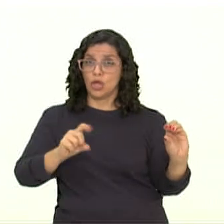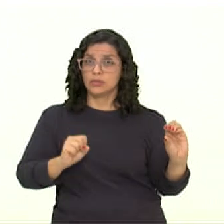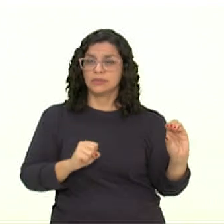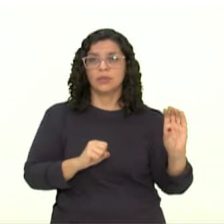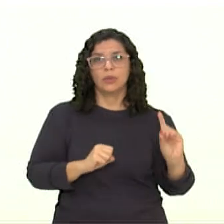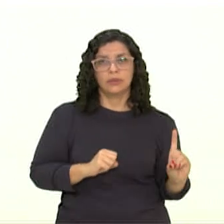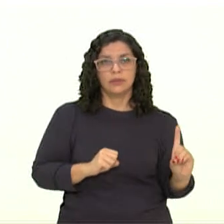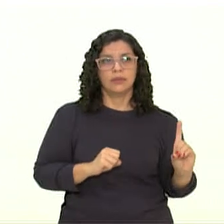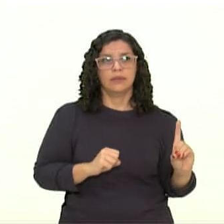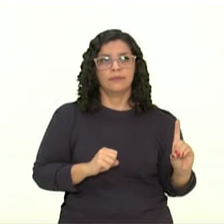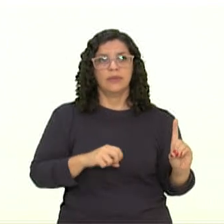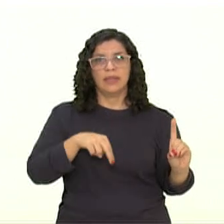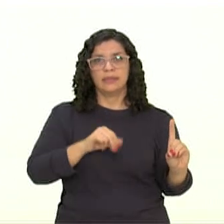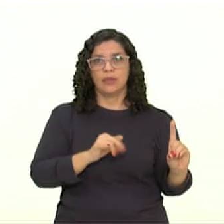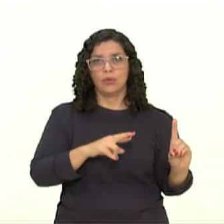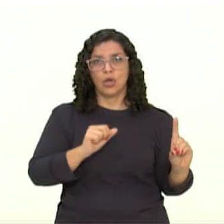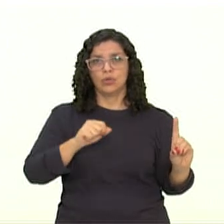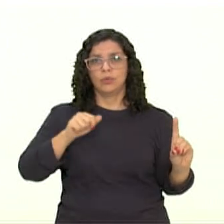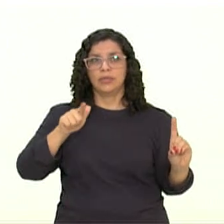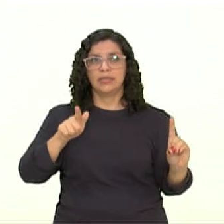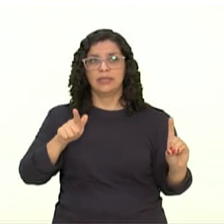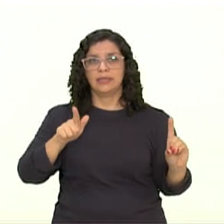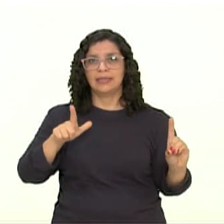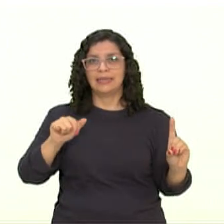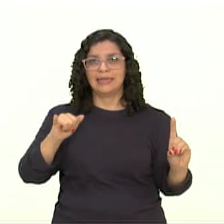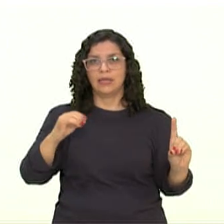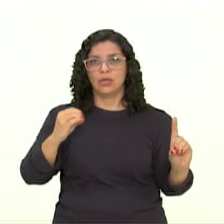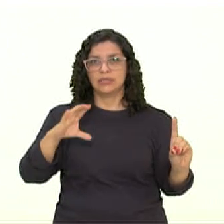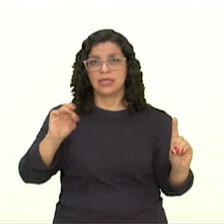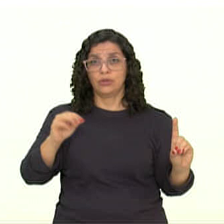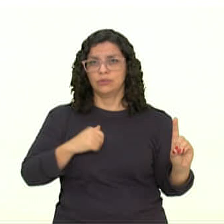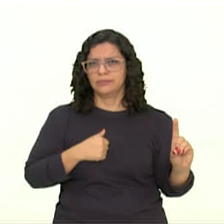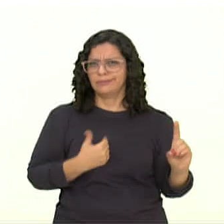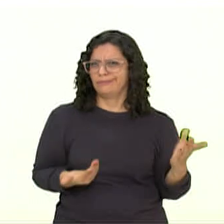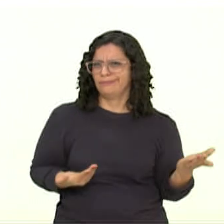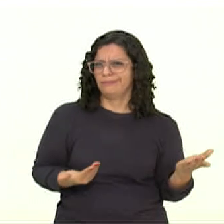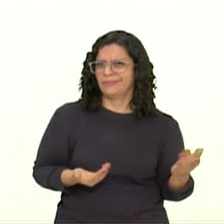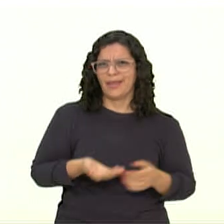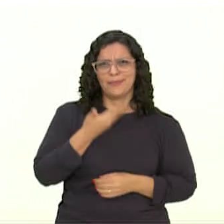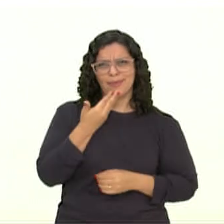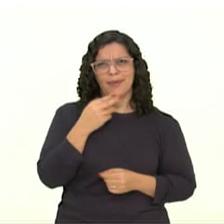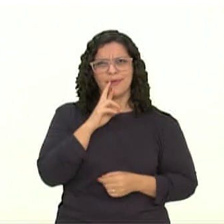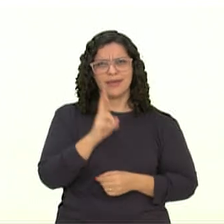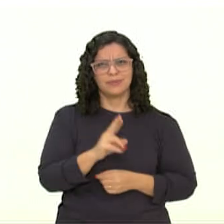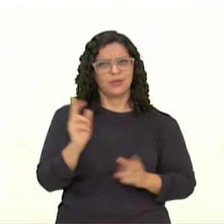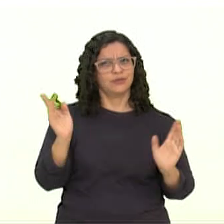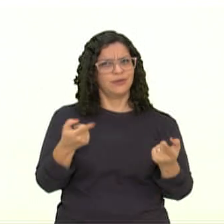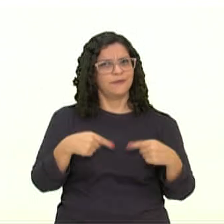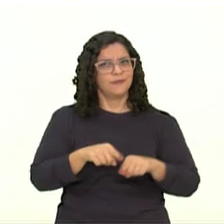Ou letra D, neurônios e gliócitos. Isso aí não tem segredo, gente. Rapidinho a gente já